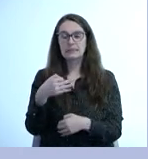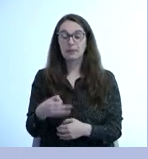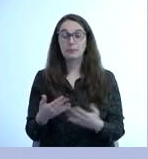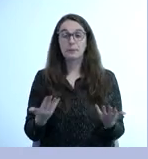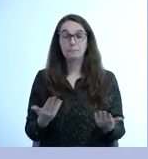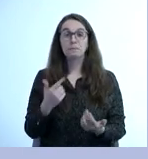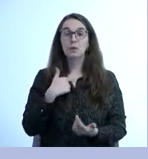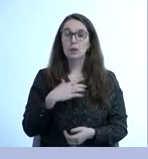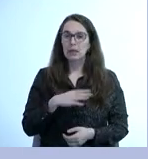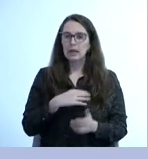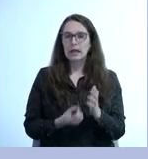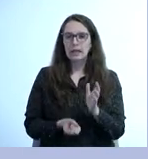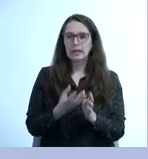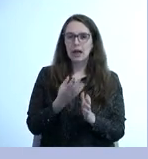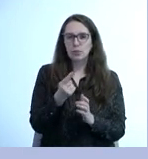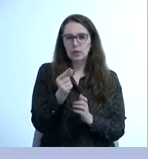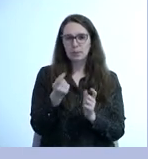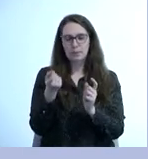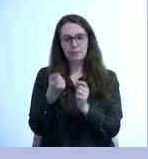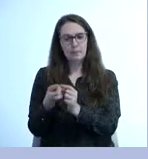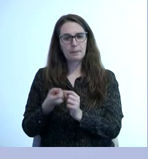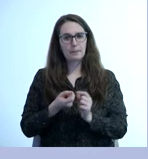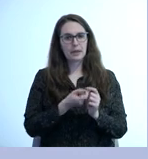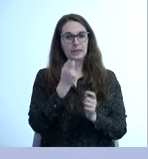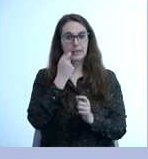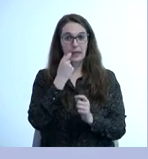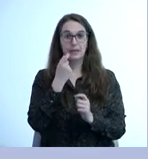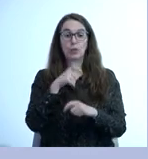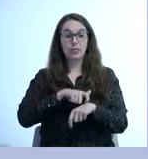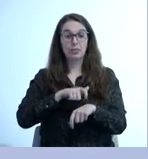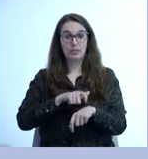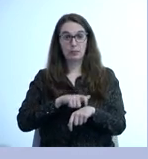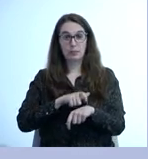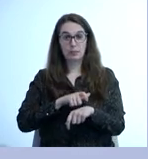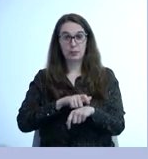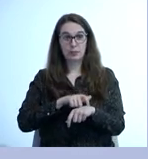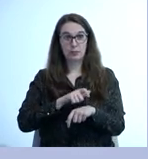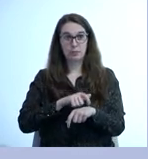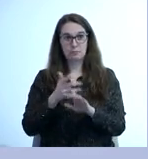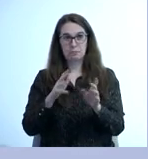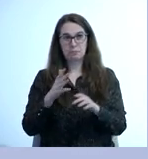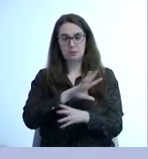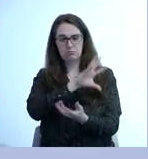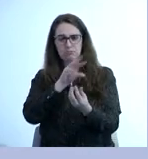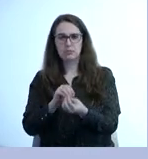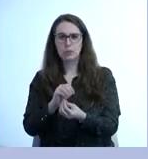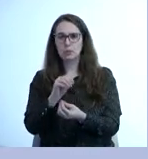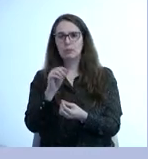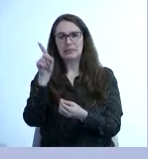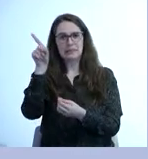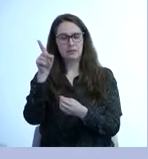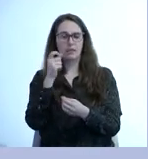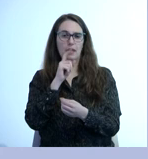e criando assim uma aproximação ao período temporal que abarca esta exposição que vocês veem na nave central